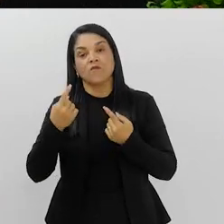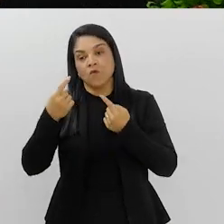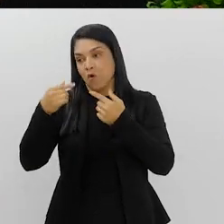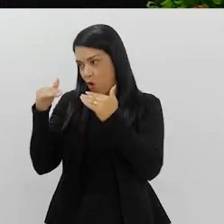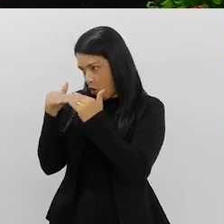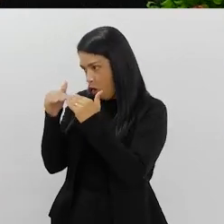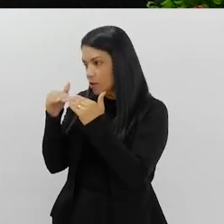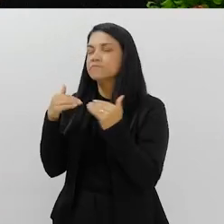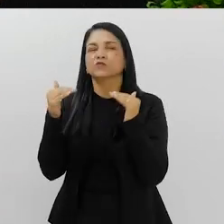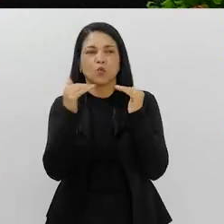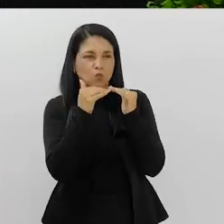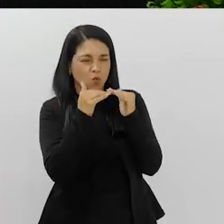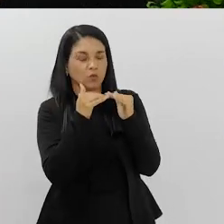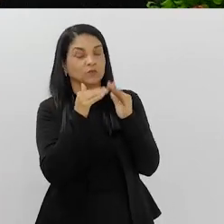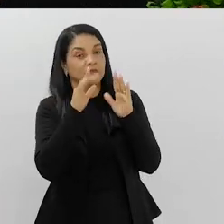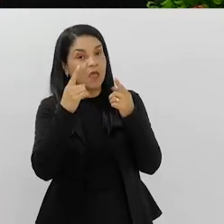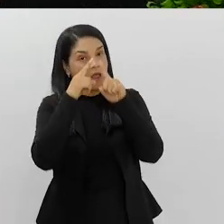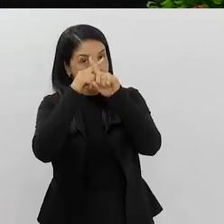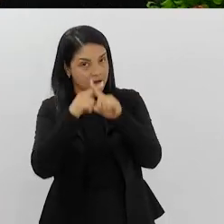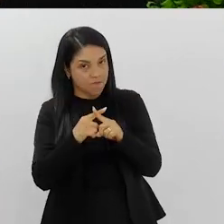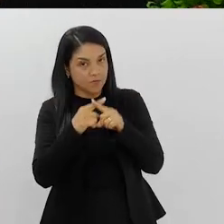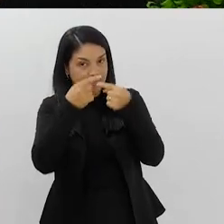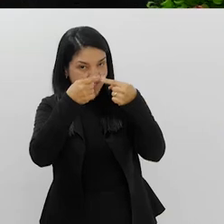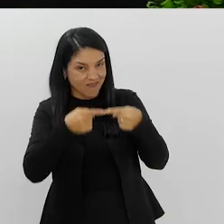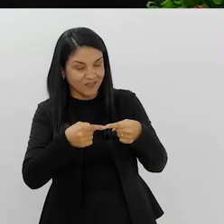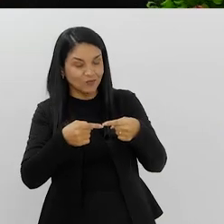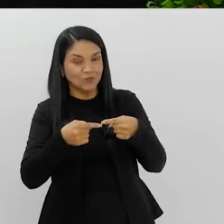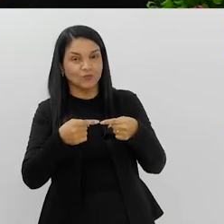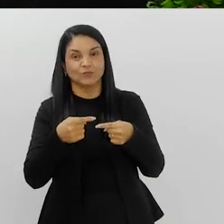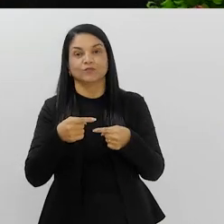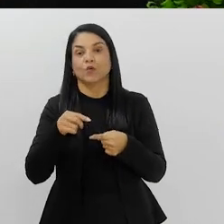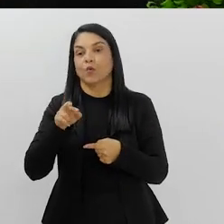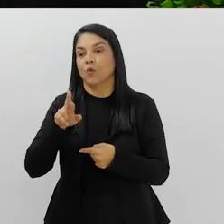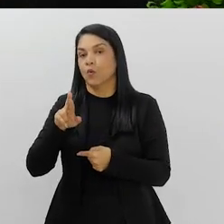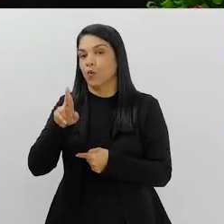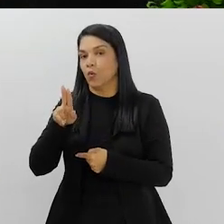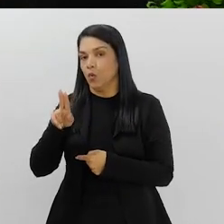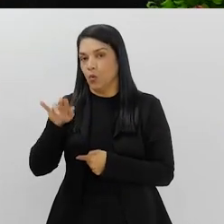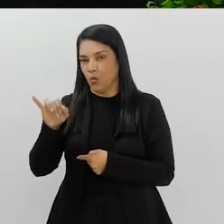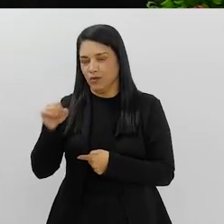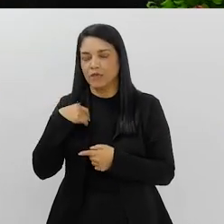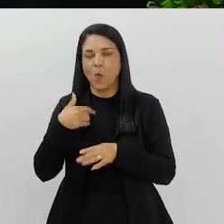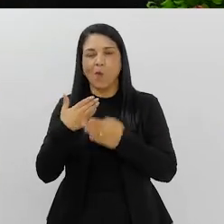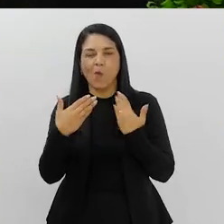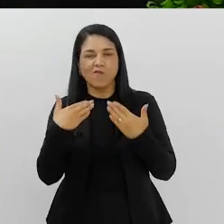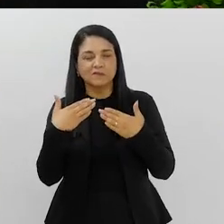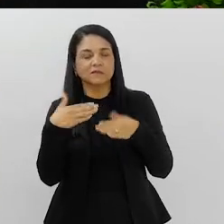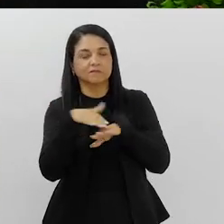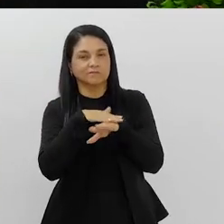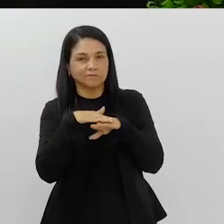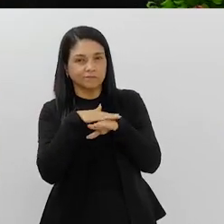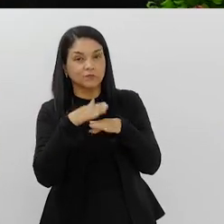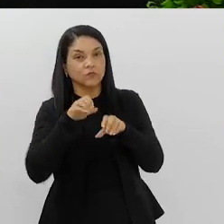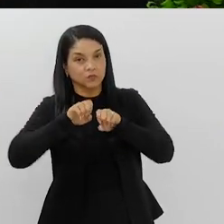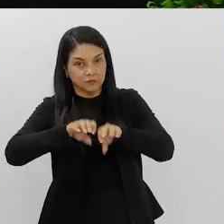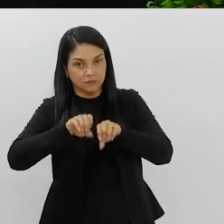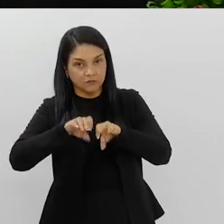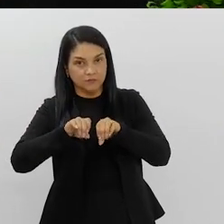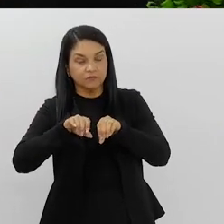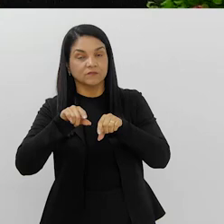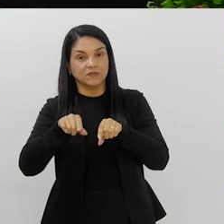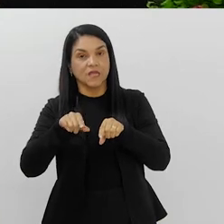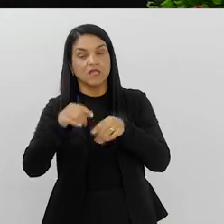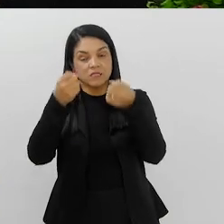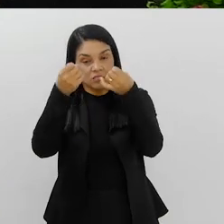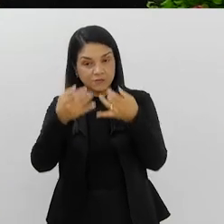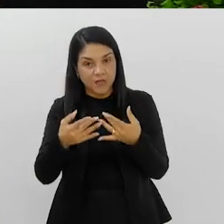um campeonato, o Rui, que as quatro equipes que chegaram nessa decisão, quando eu conversava com os treinadores, eles citavam esse